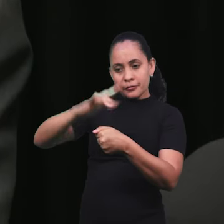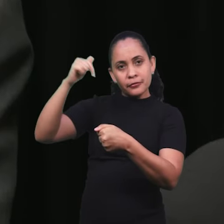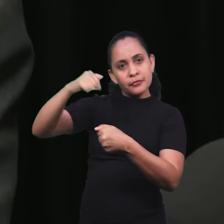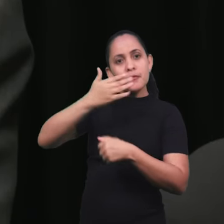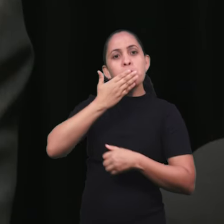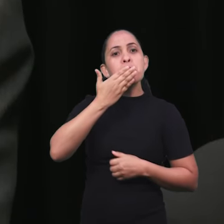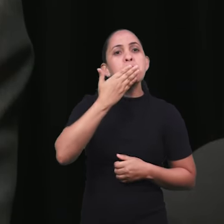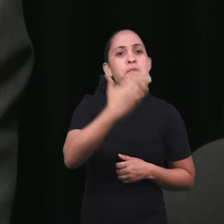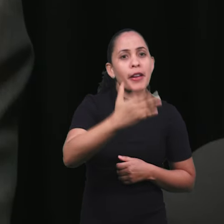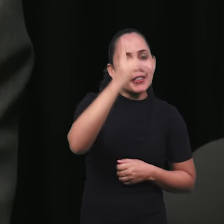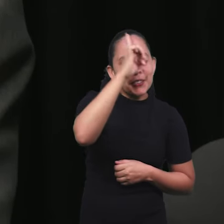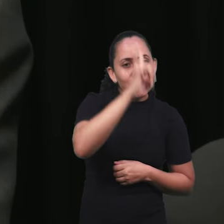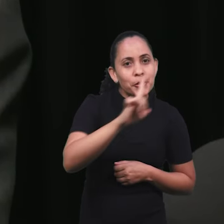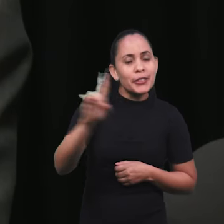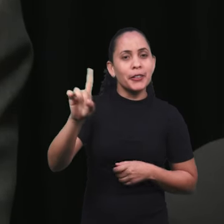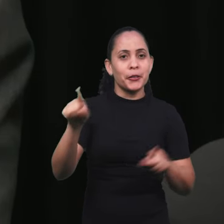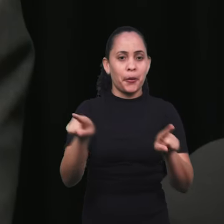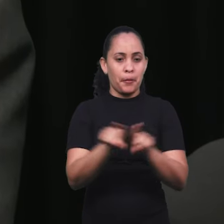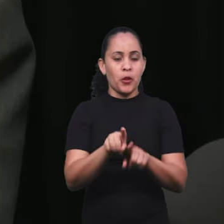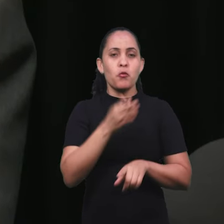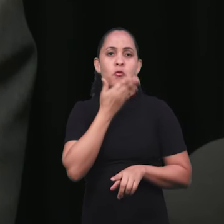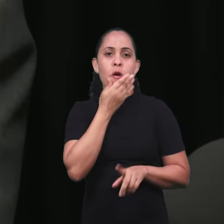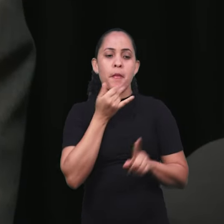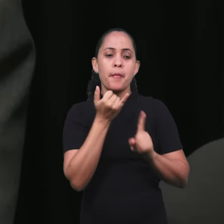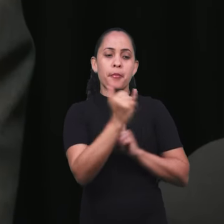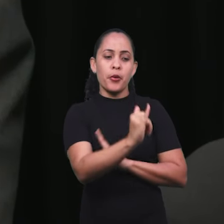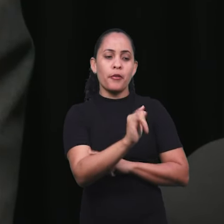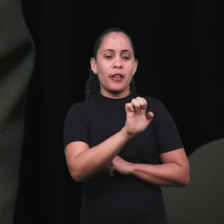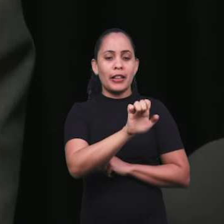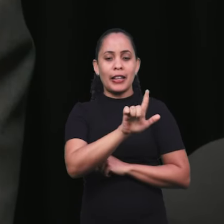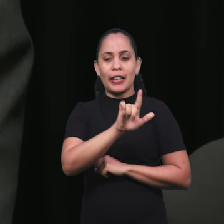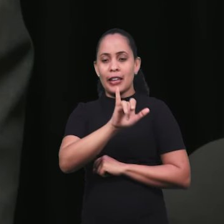Senhor, o profeta ele